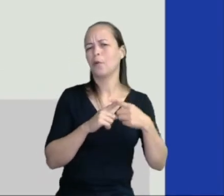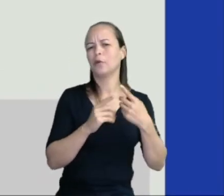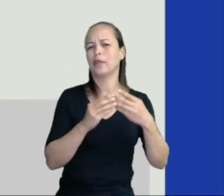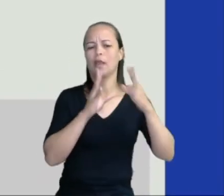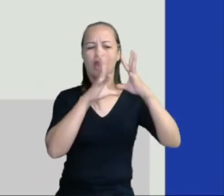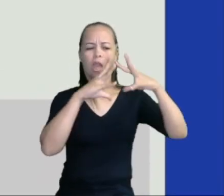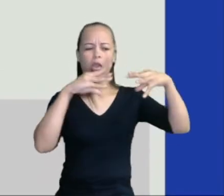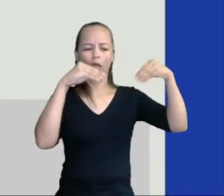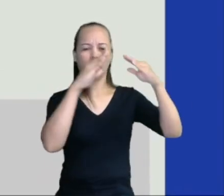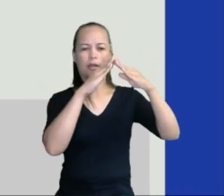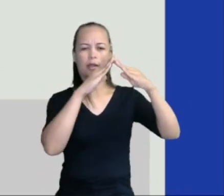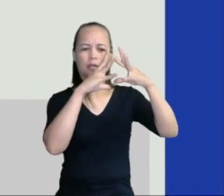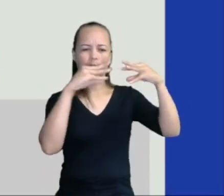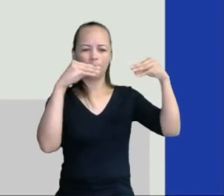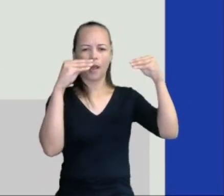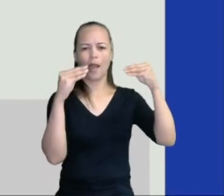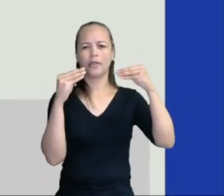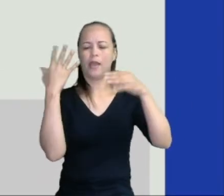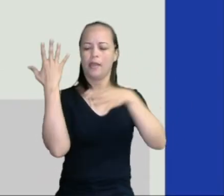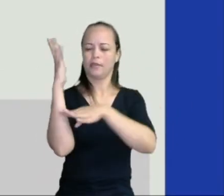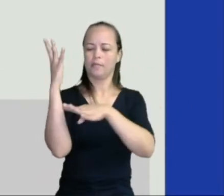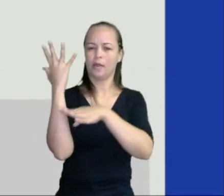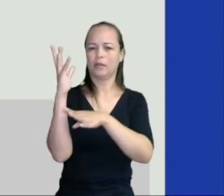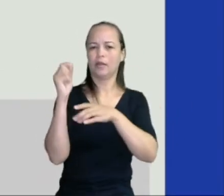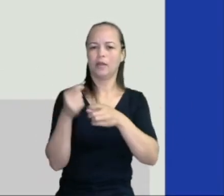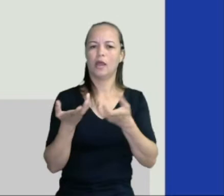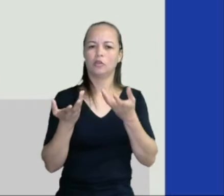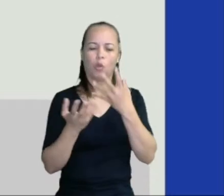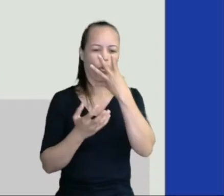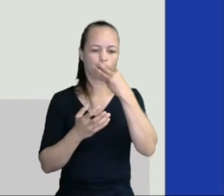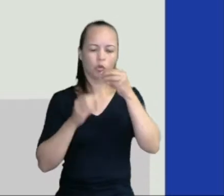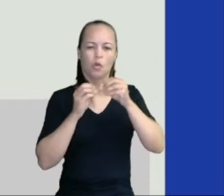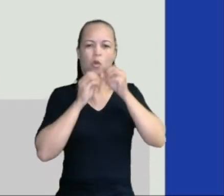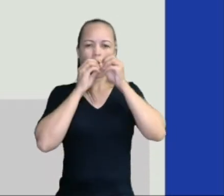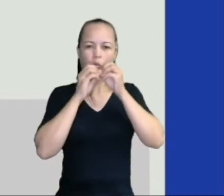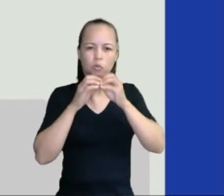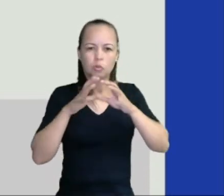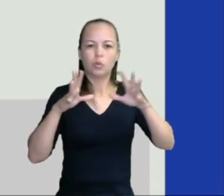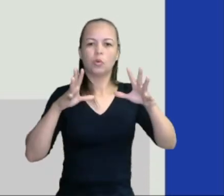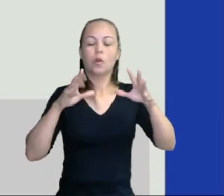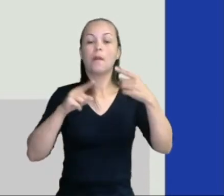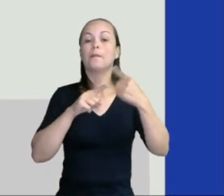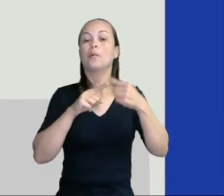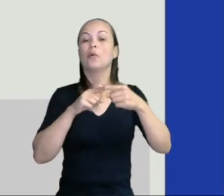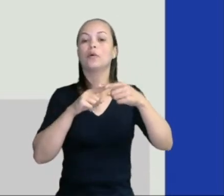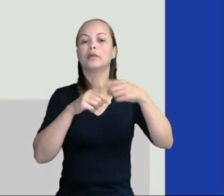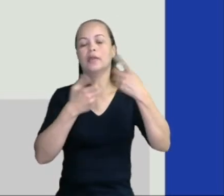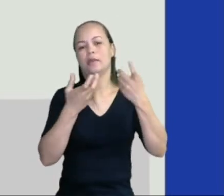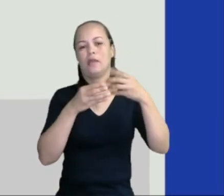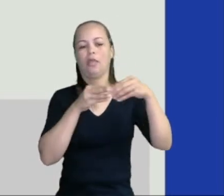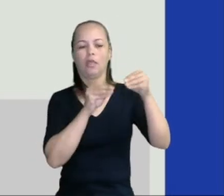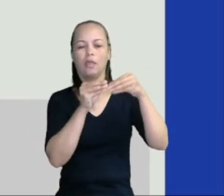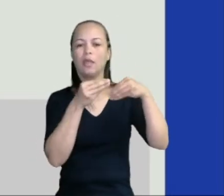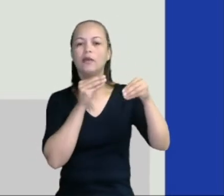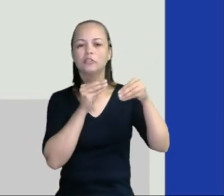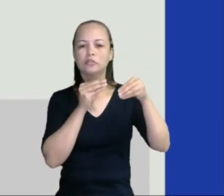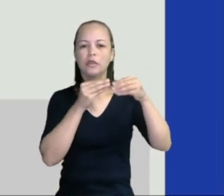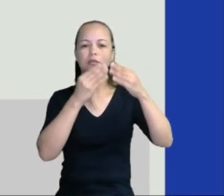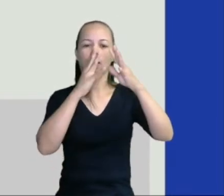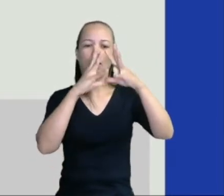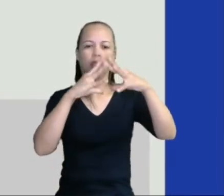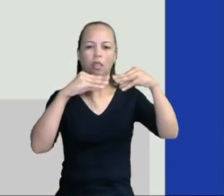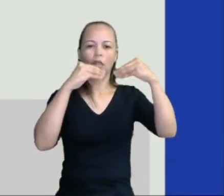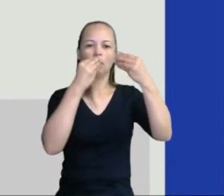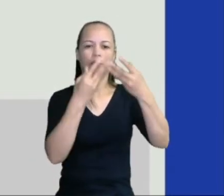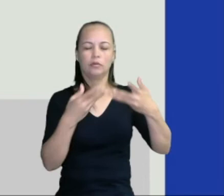caíram todas, se despedaçaram com o sopro do lobo? Porque elas eram feitas de materiais não resistentes. A